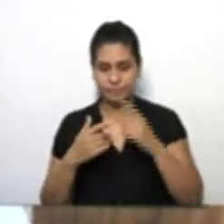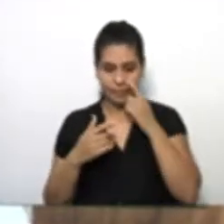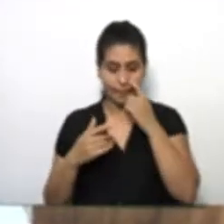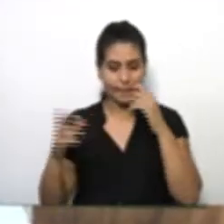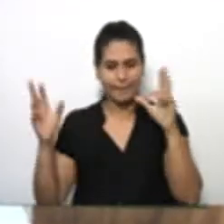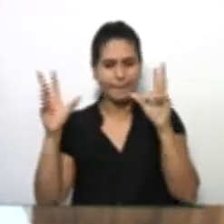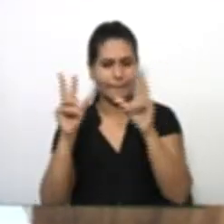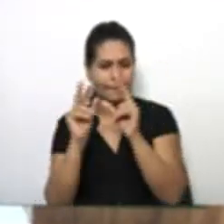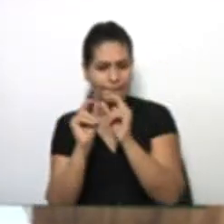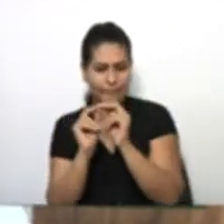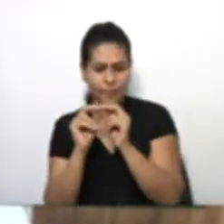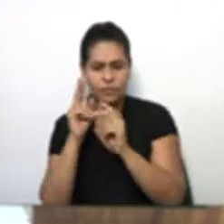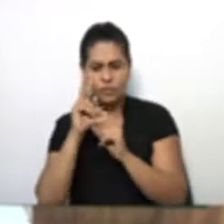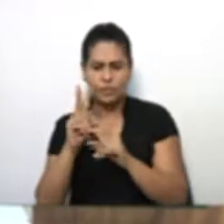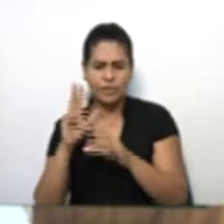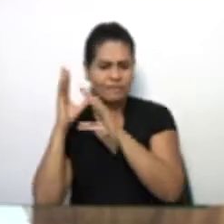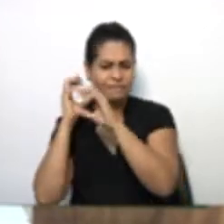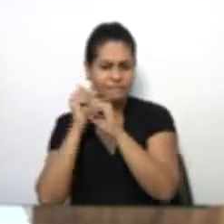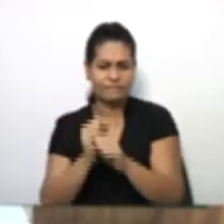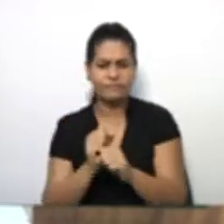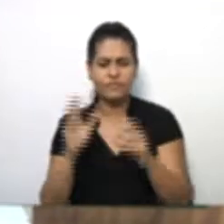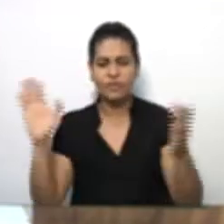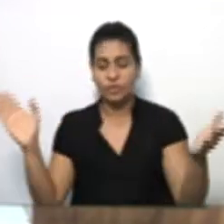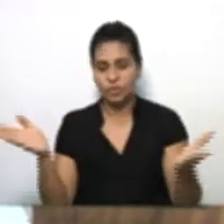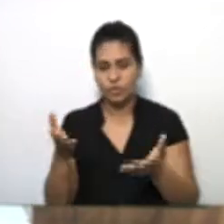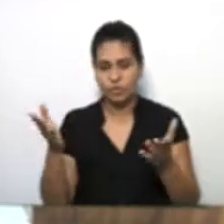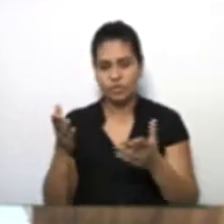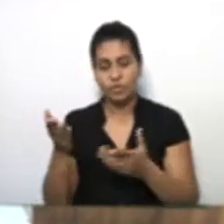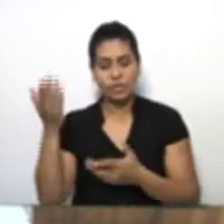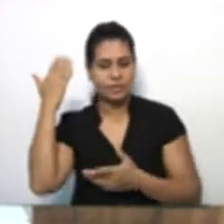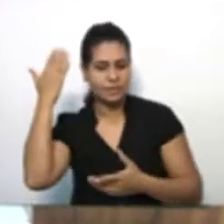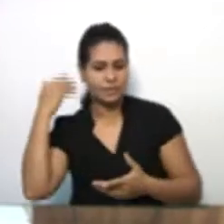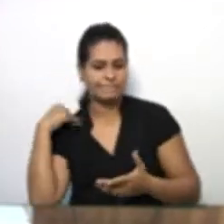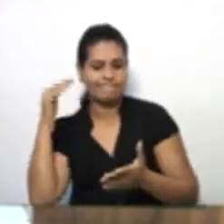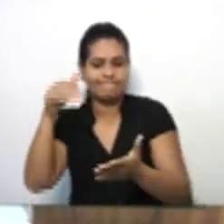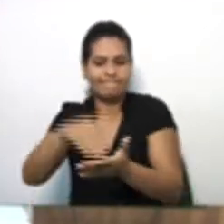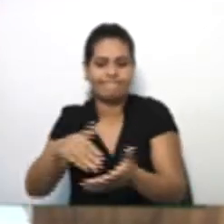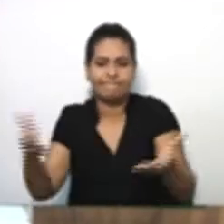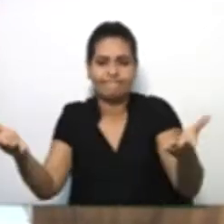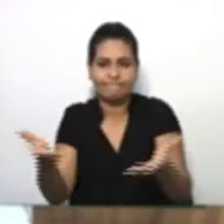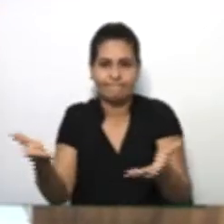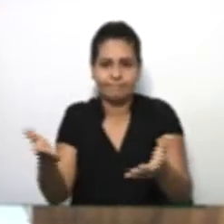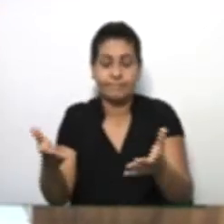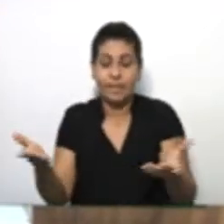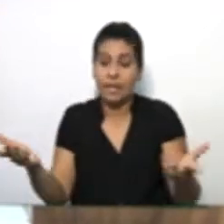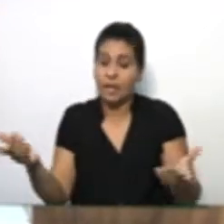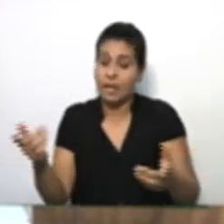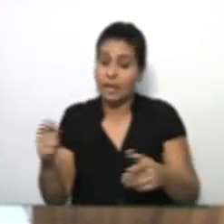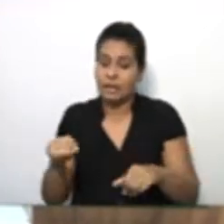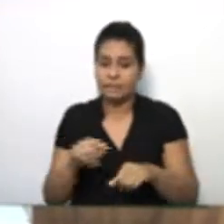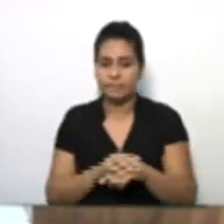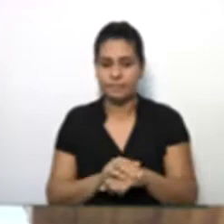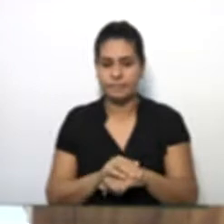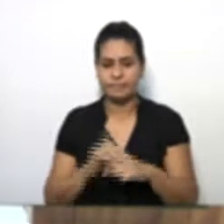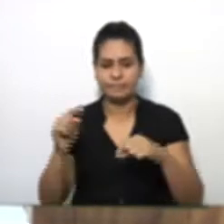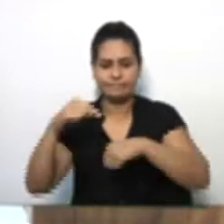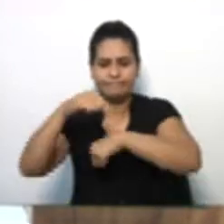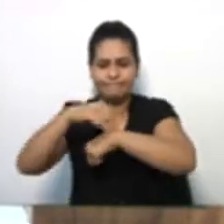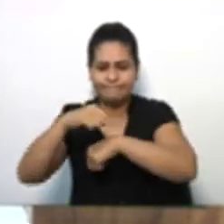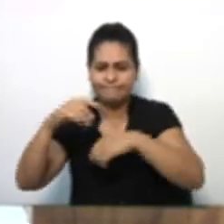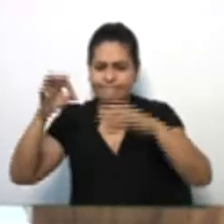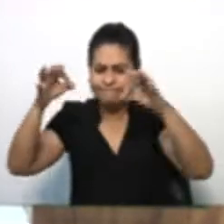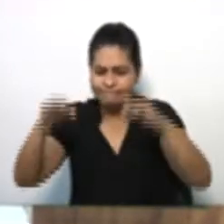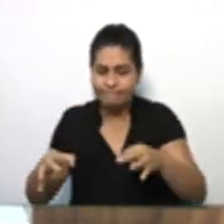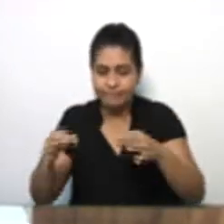o resumo só é uma revisão daquilo que nós já tratamos até aqui, de uma maneira agora bem pontual,